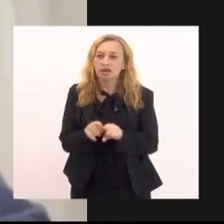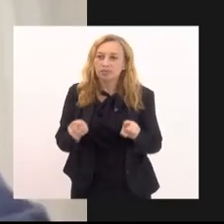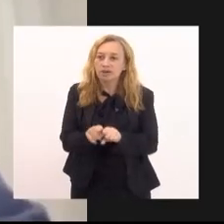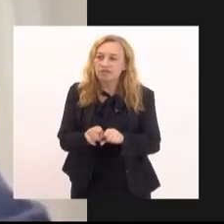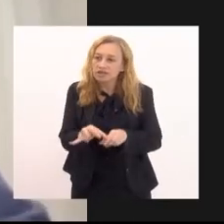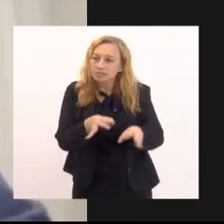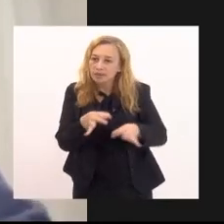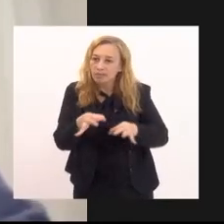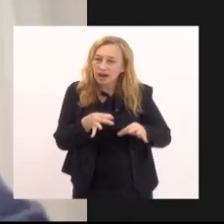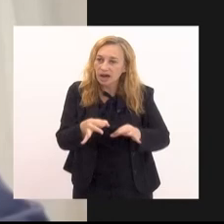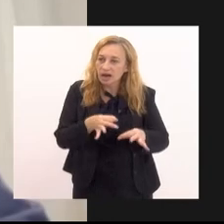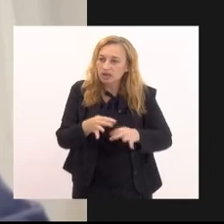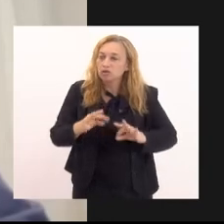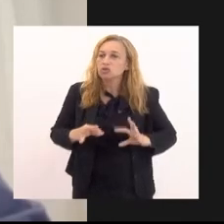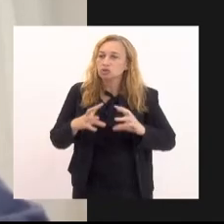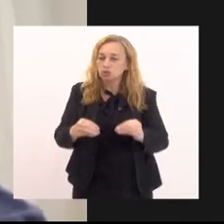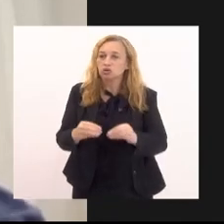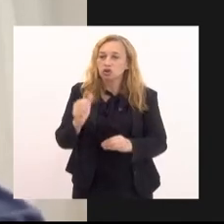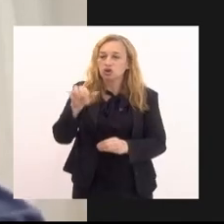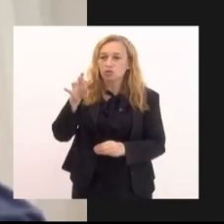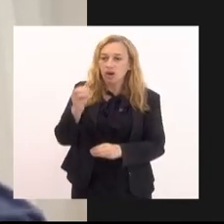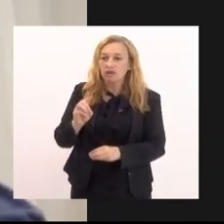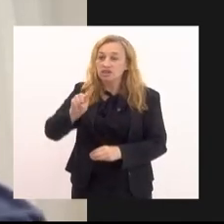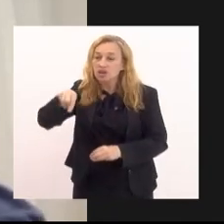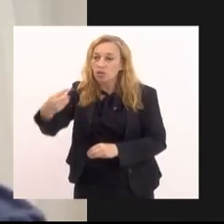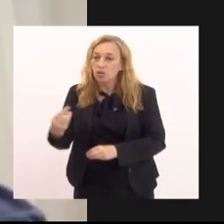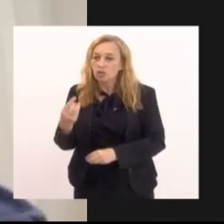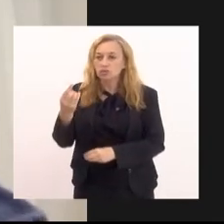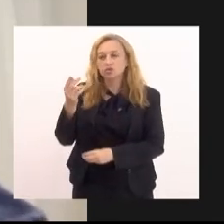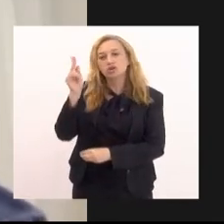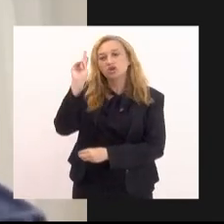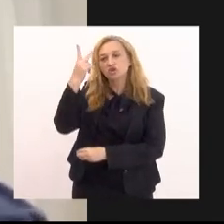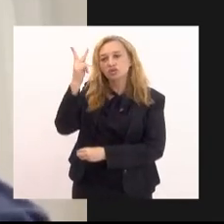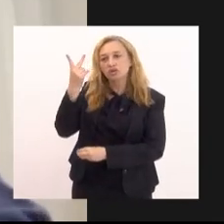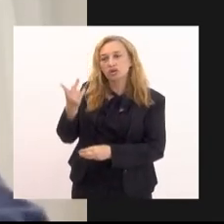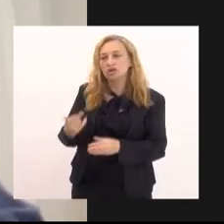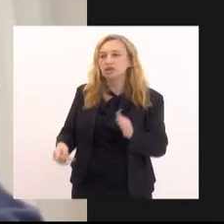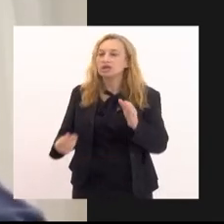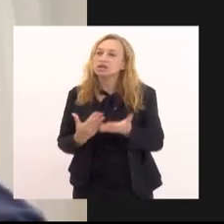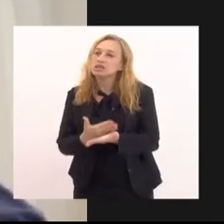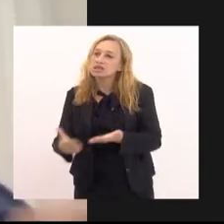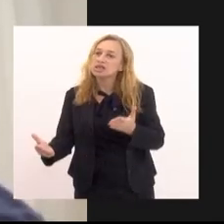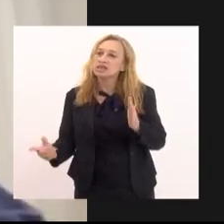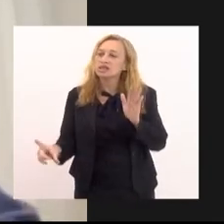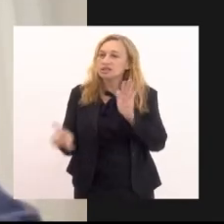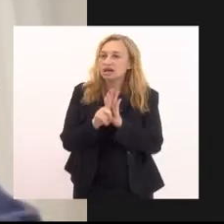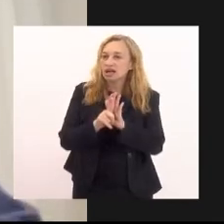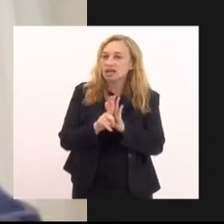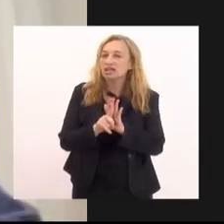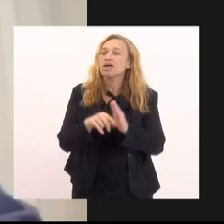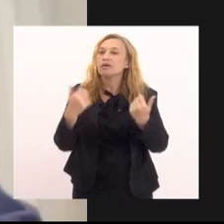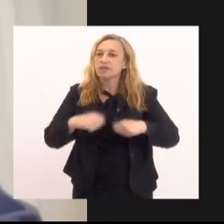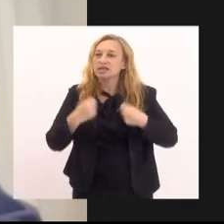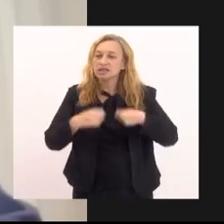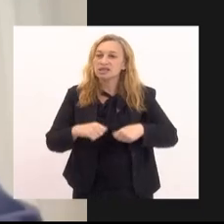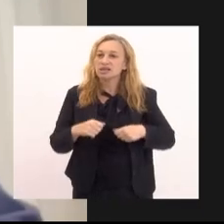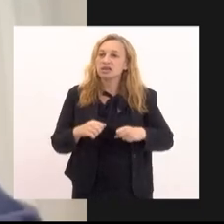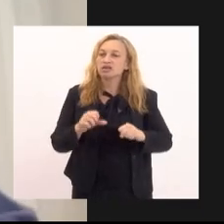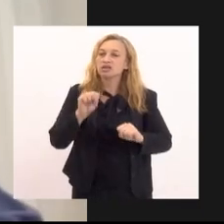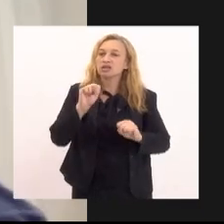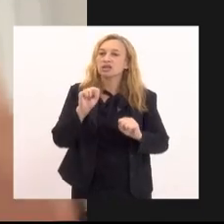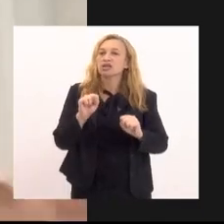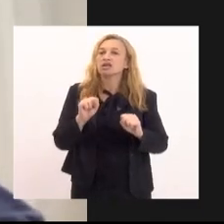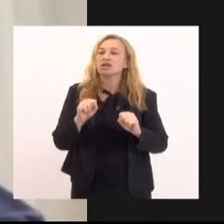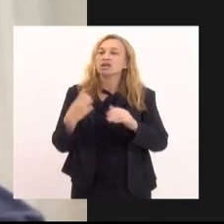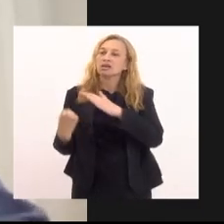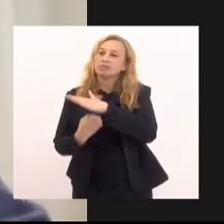vai ter outra história a partir desse investimento e a partir dessa lei. Porque nós precisamos trazer grandes empresas para